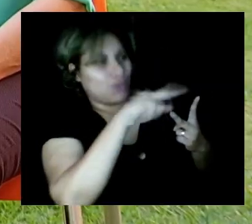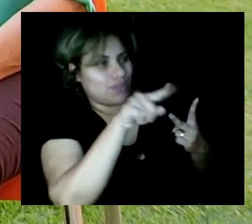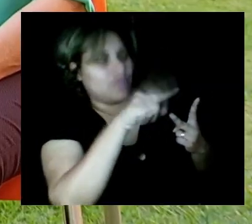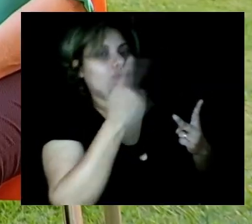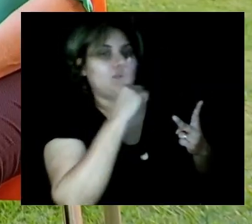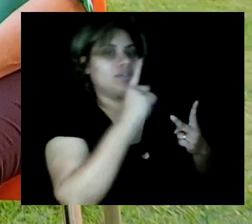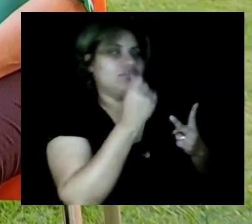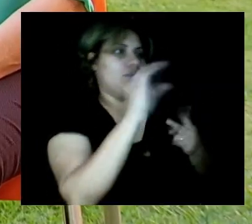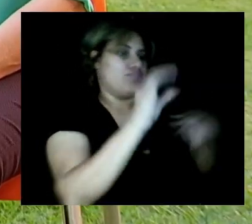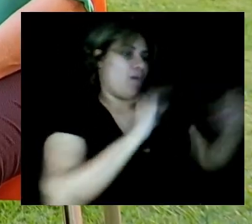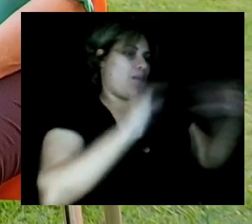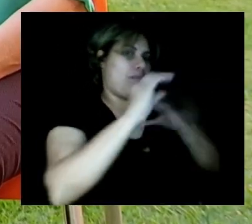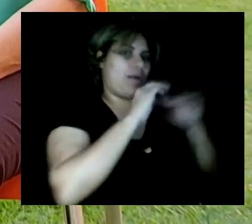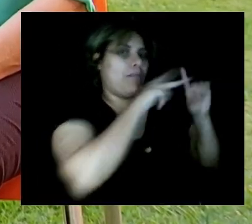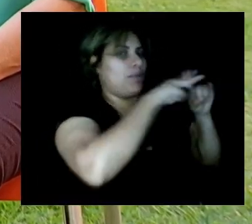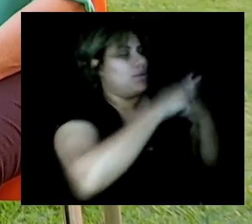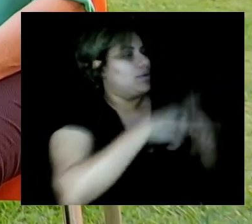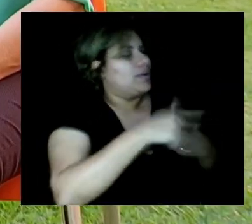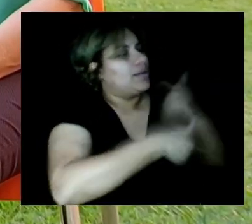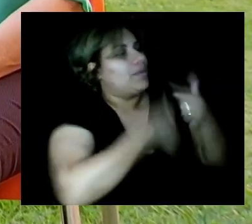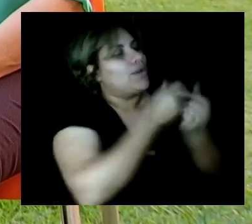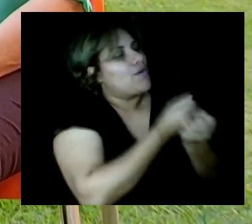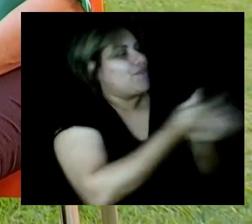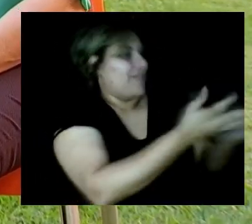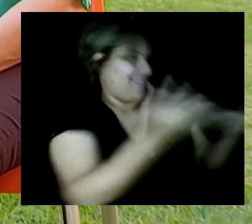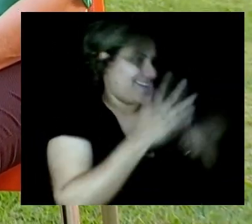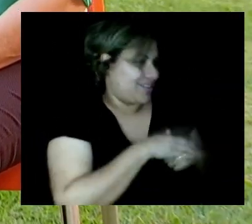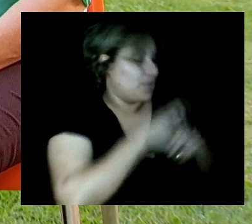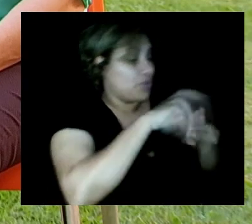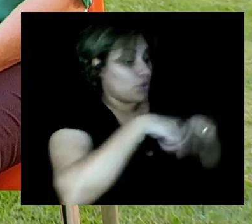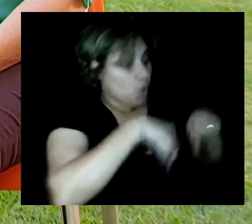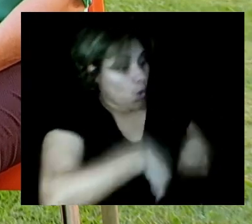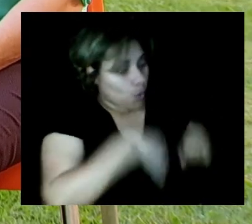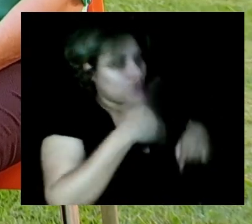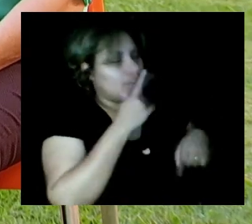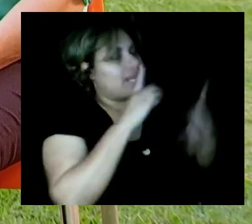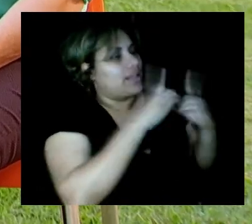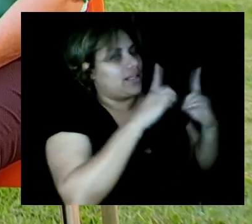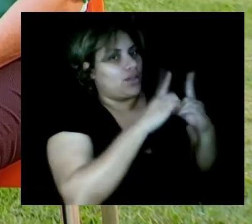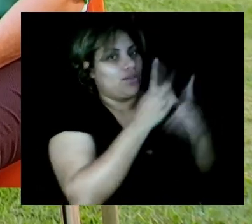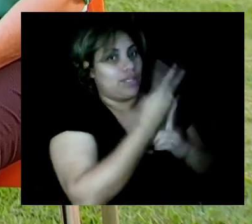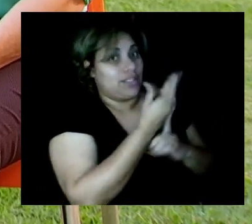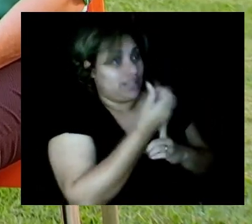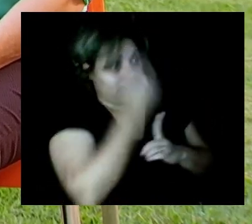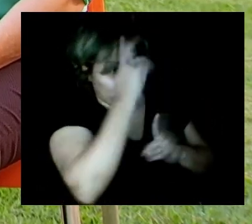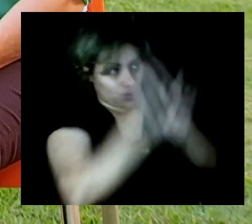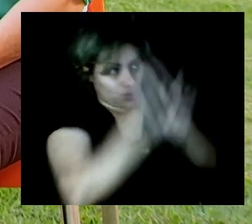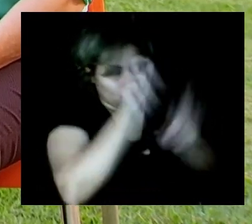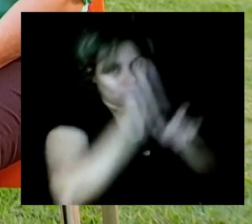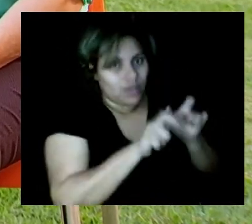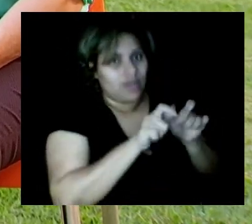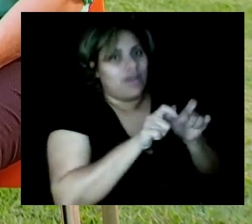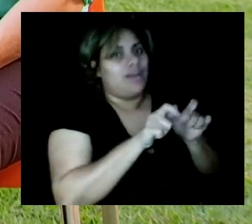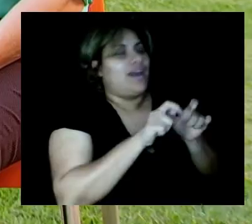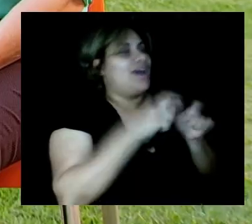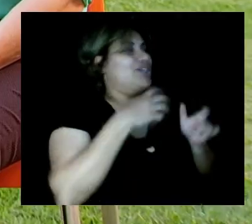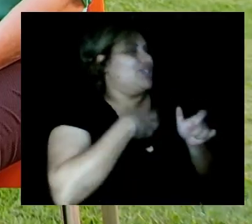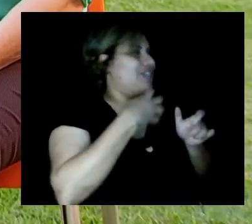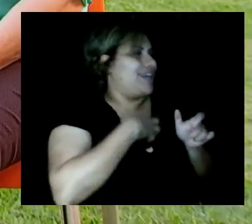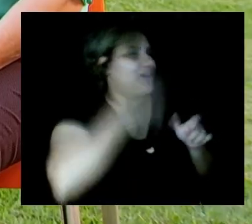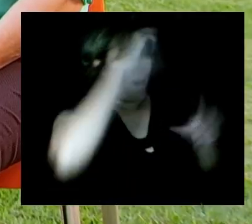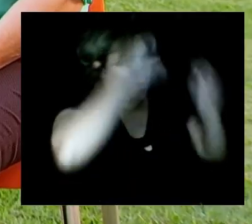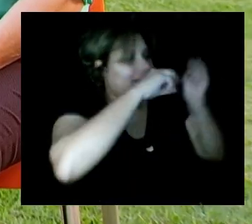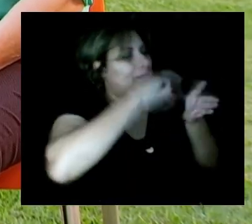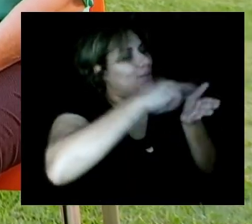esse trabalho que é ofertado. Então, atualmente nós atendemos 26 pessoas, que é no método ABA, que tem toda uma equipe multi, que faz o